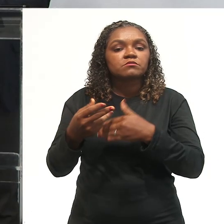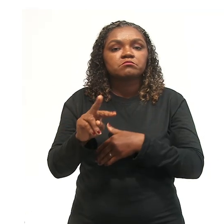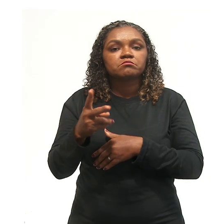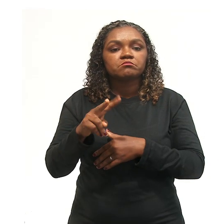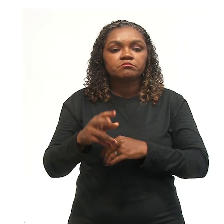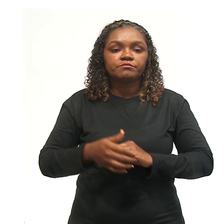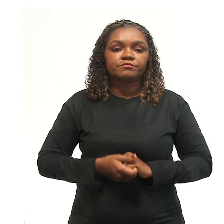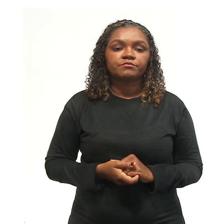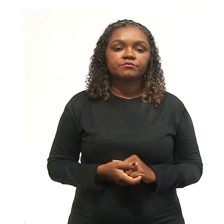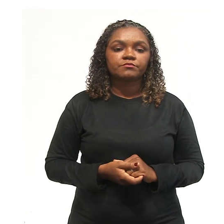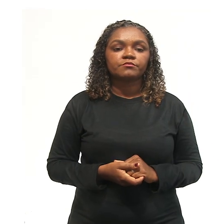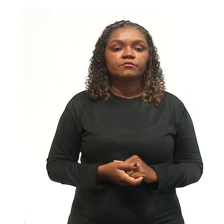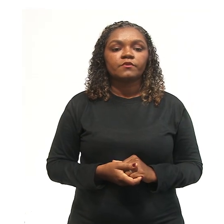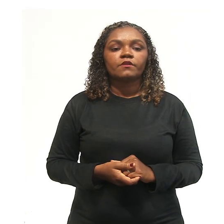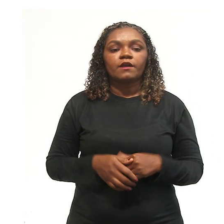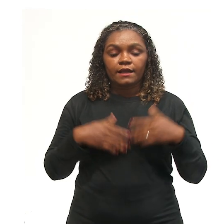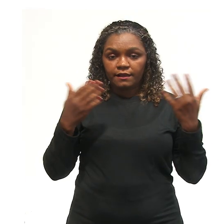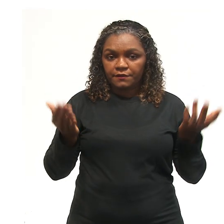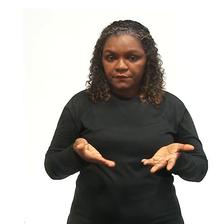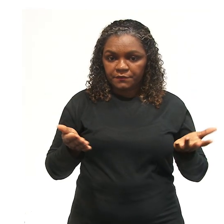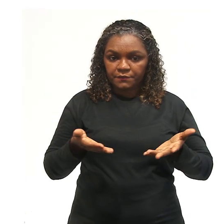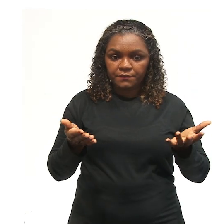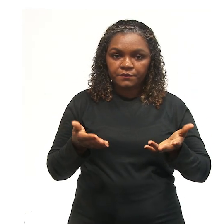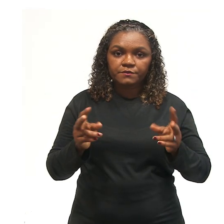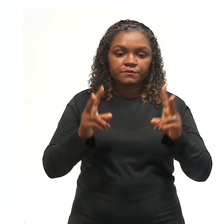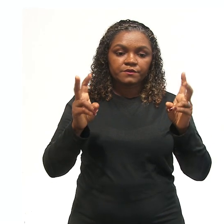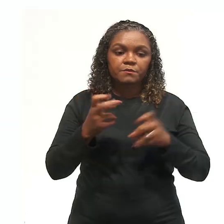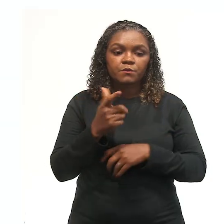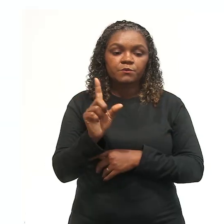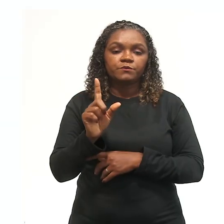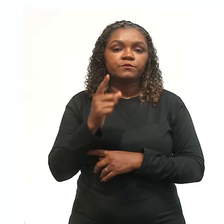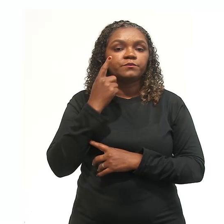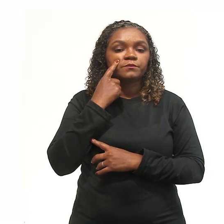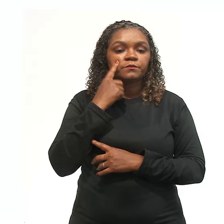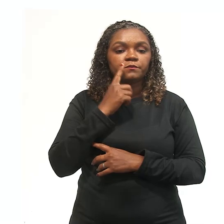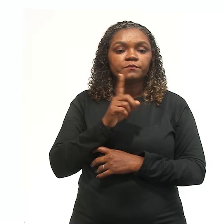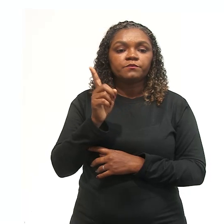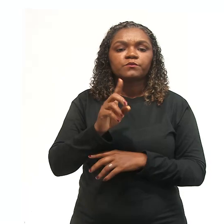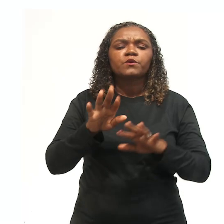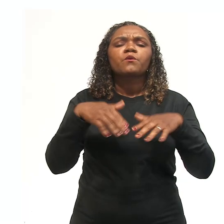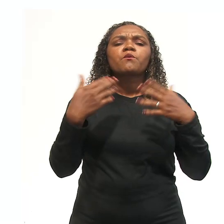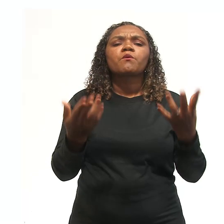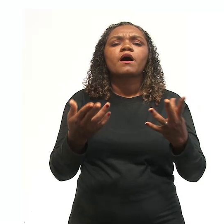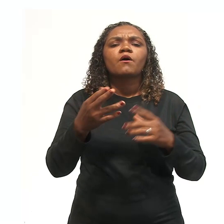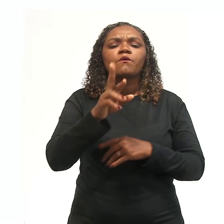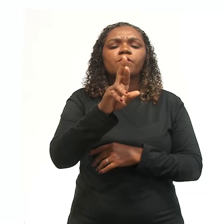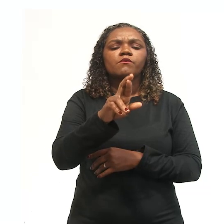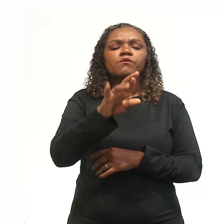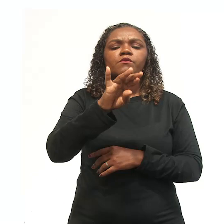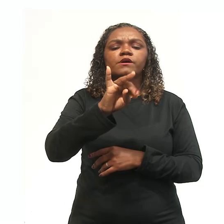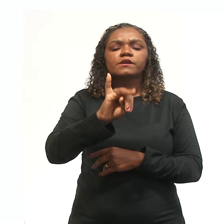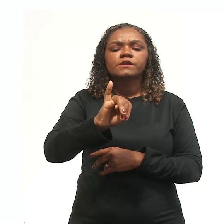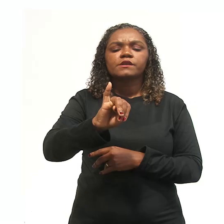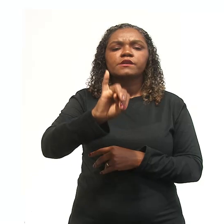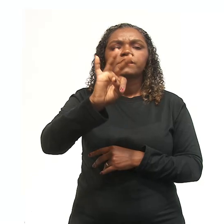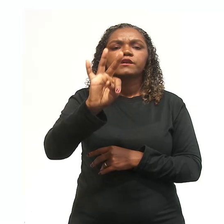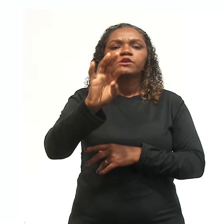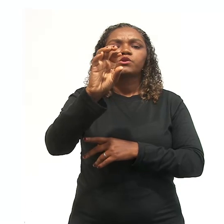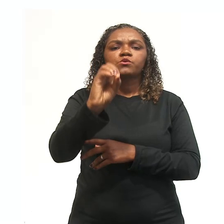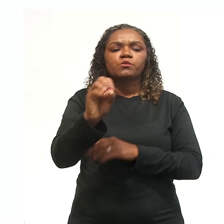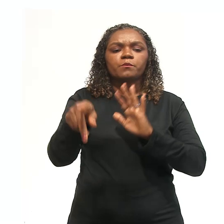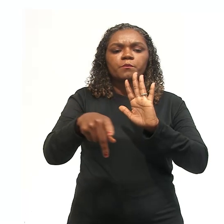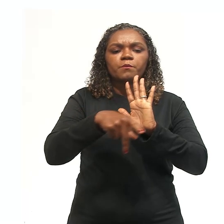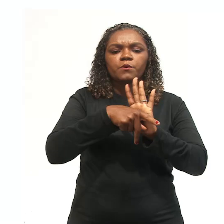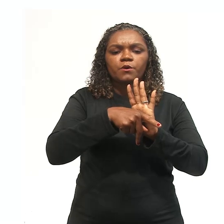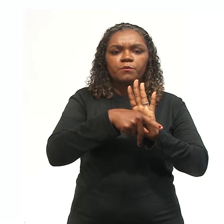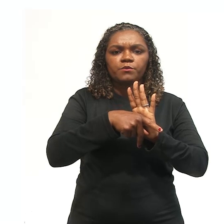bem? Uma segunda questão, e muito importante, é em relação a qual seria o rito comum, ou seja, o rito do